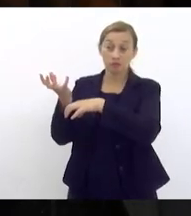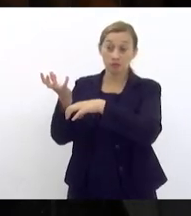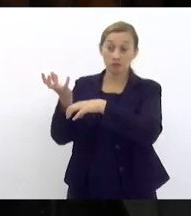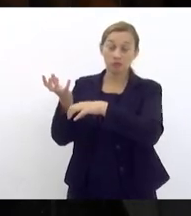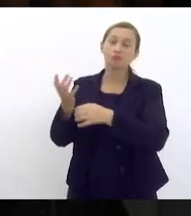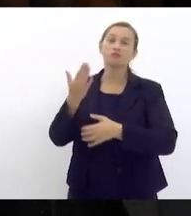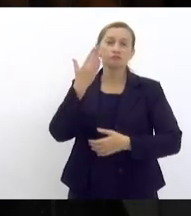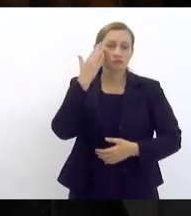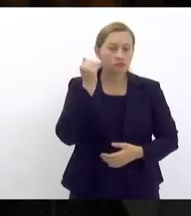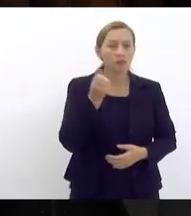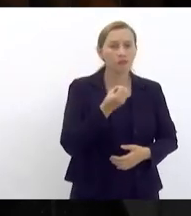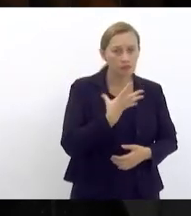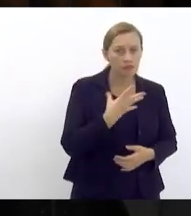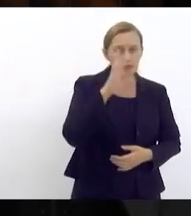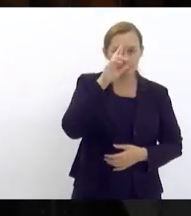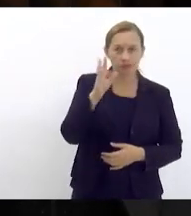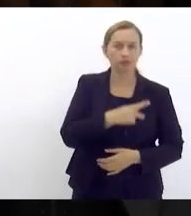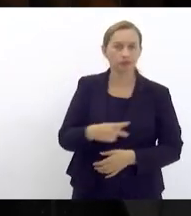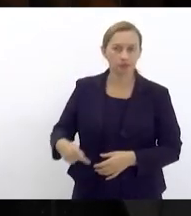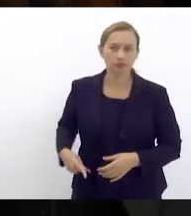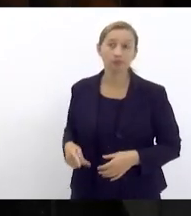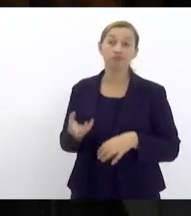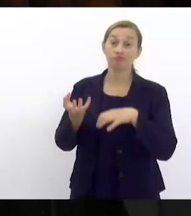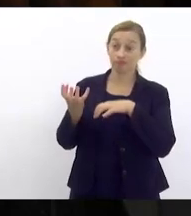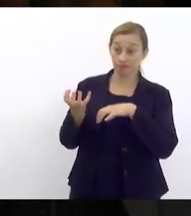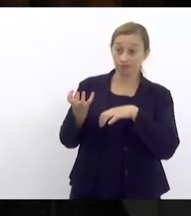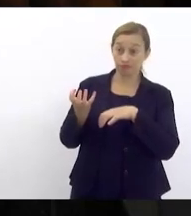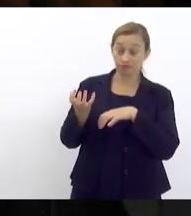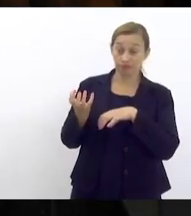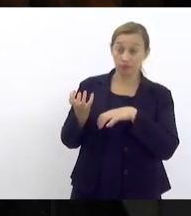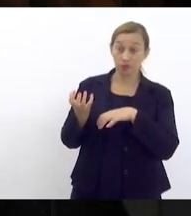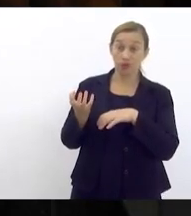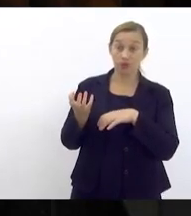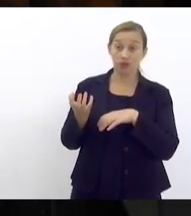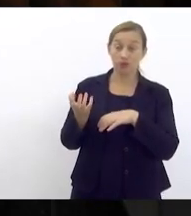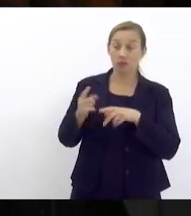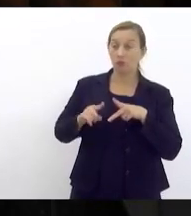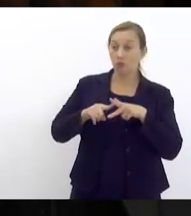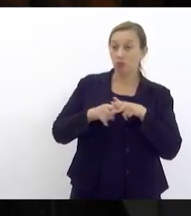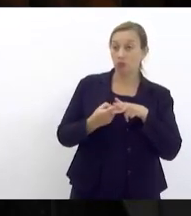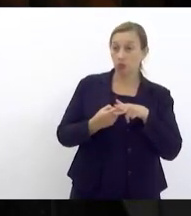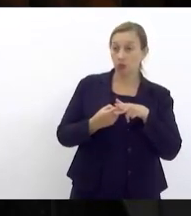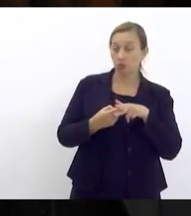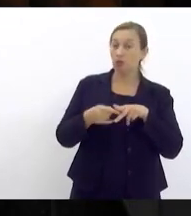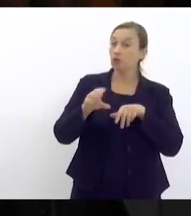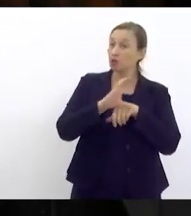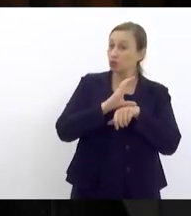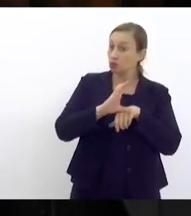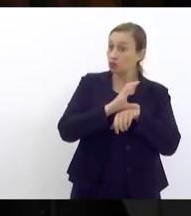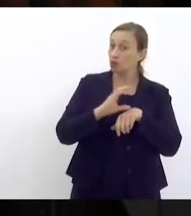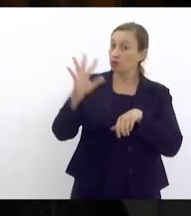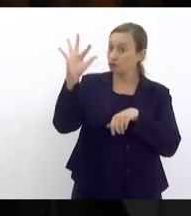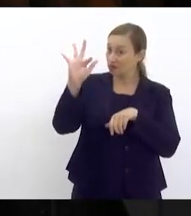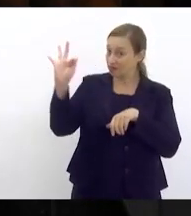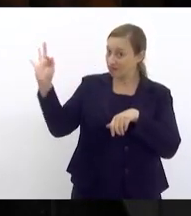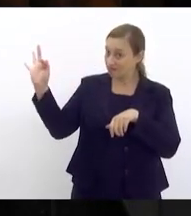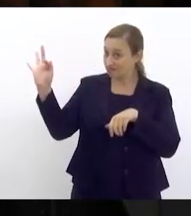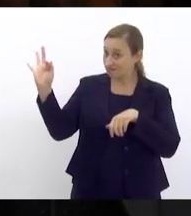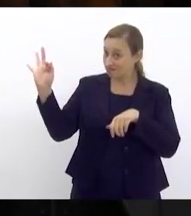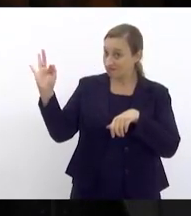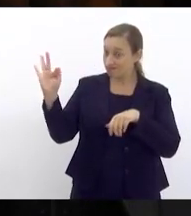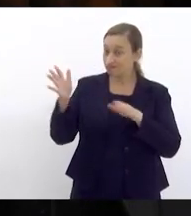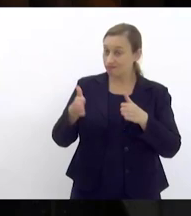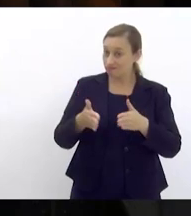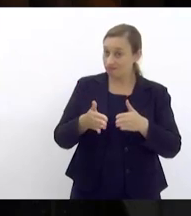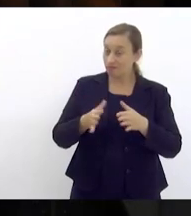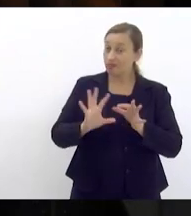vem vossa excelência que o Congresso Nacional alterou a Constituição Federal e